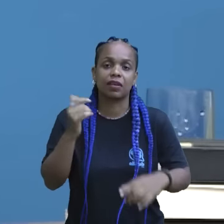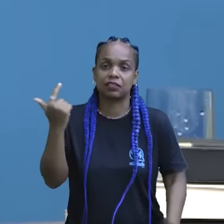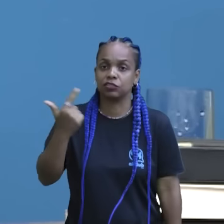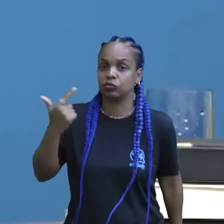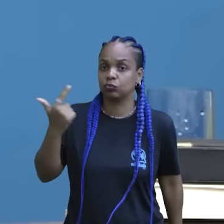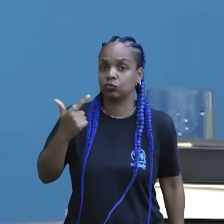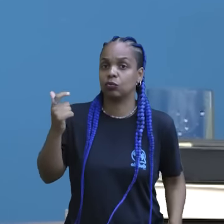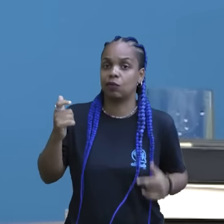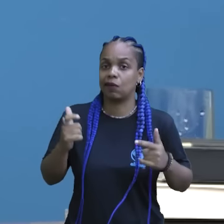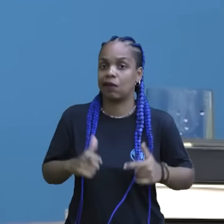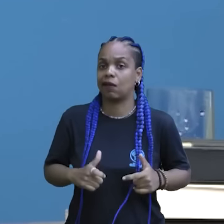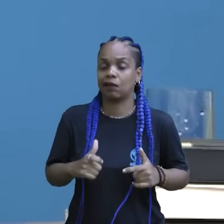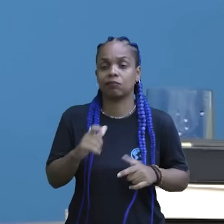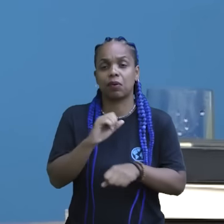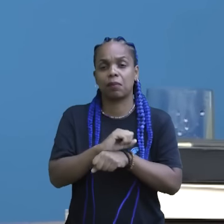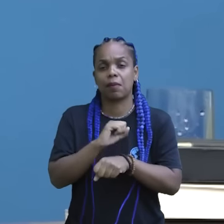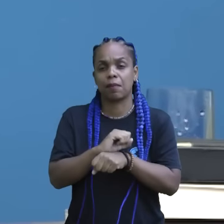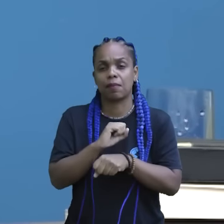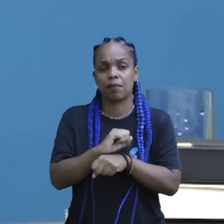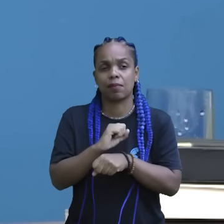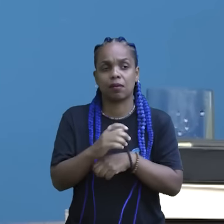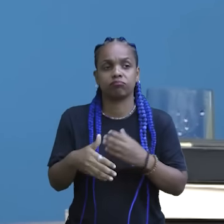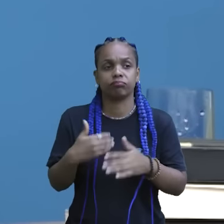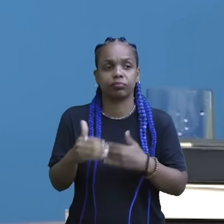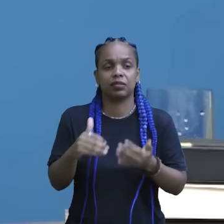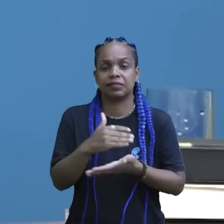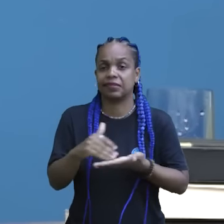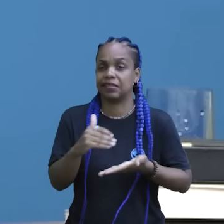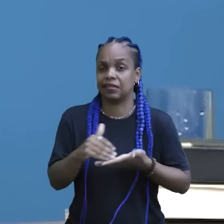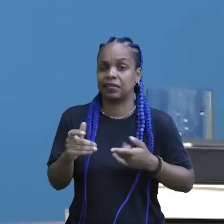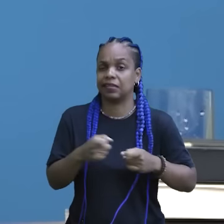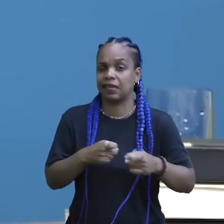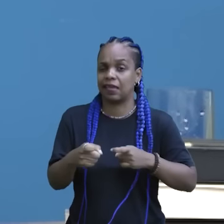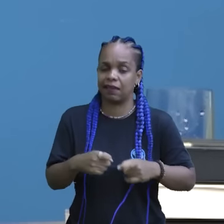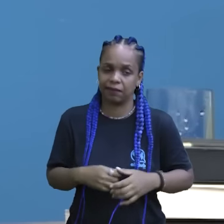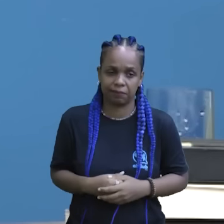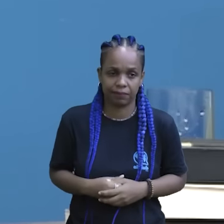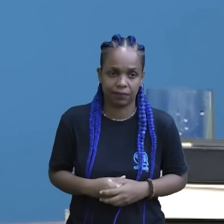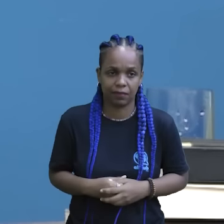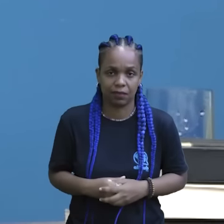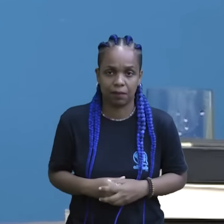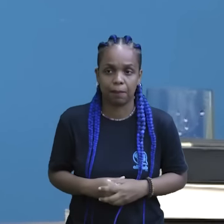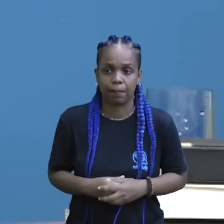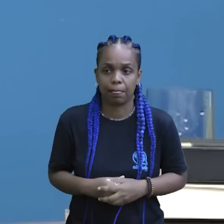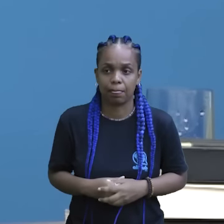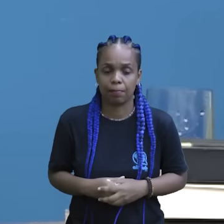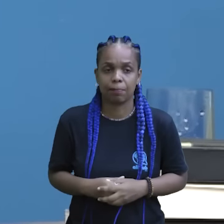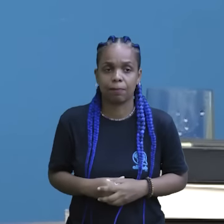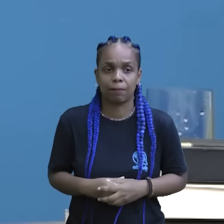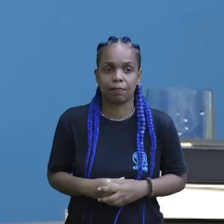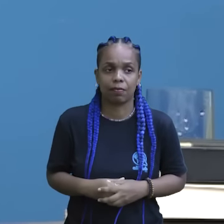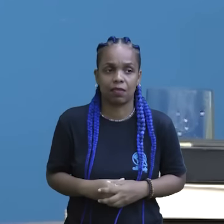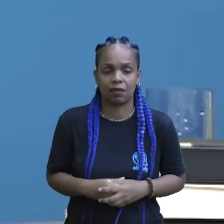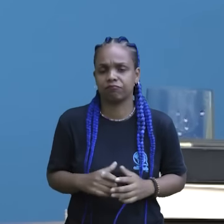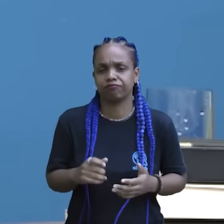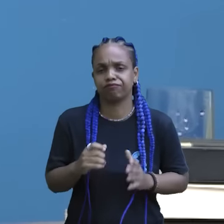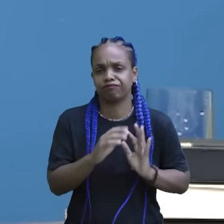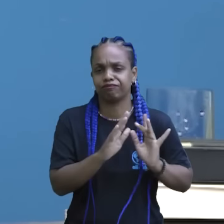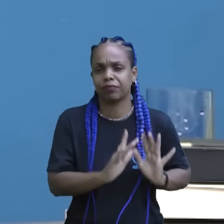ele escreve, entre outras coisas, um livro de encomenda chamado Numa e a Ninfa, que já era